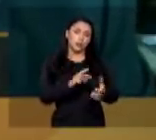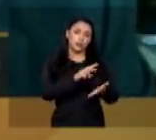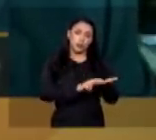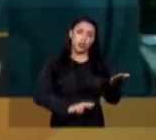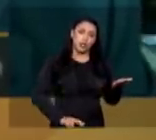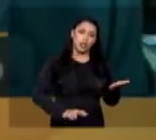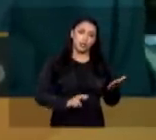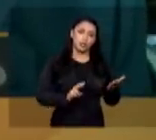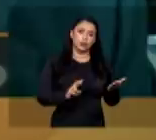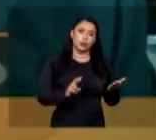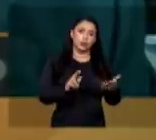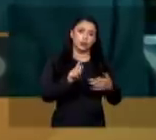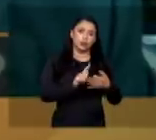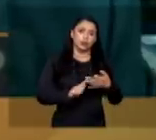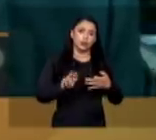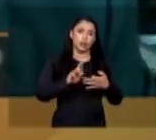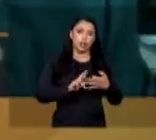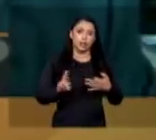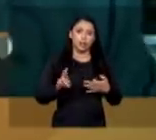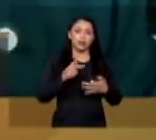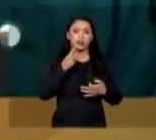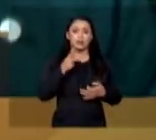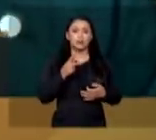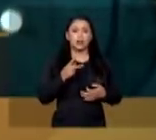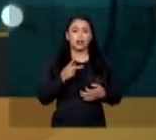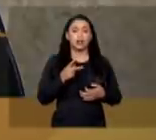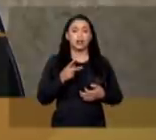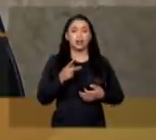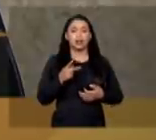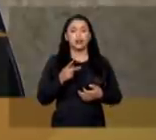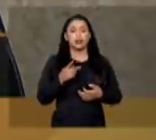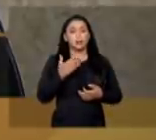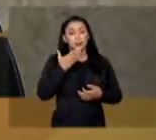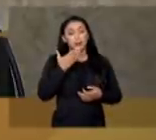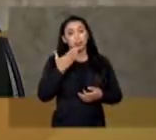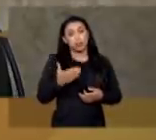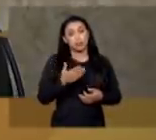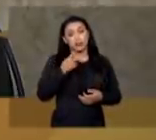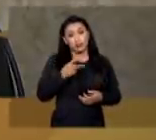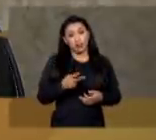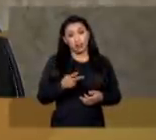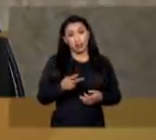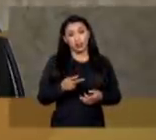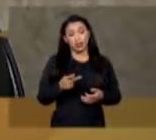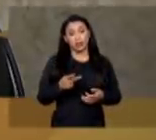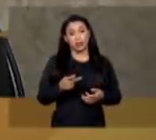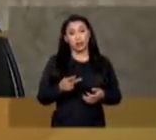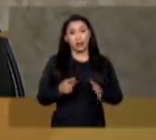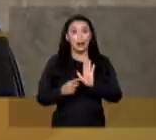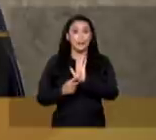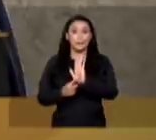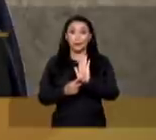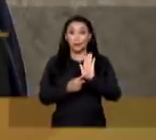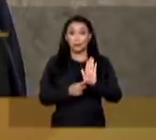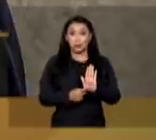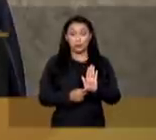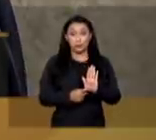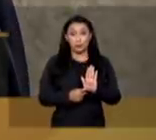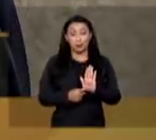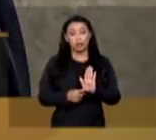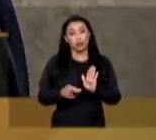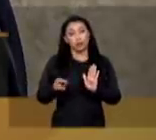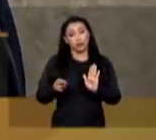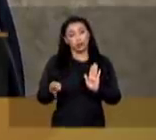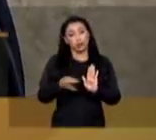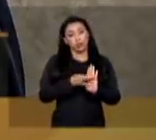agravo trazer a matéria em questão de ordem. Que a questão de ordem é matéria de ordem pública, inclusive, segundo o